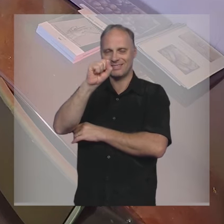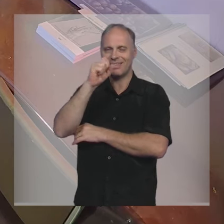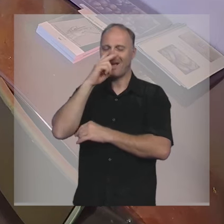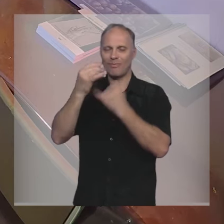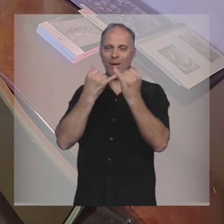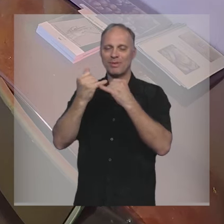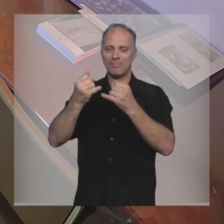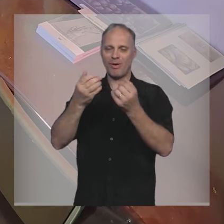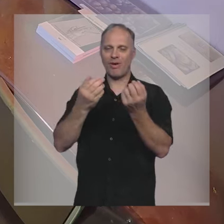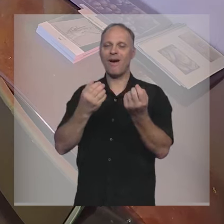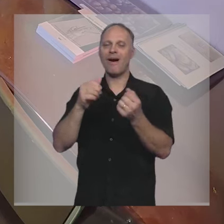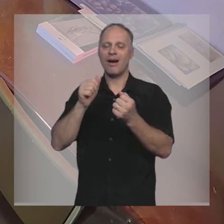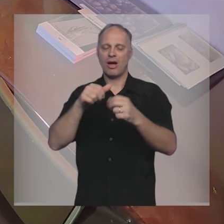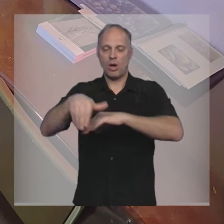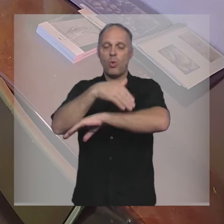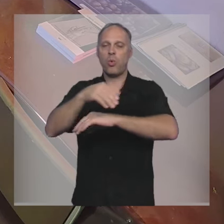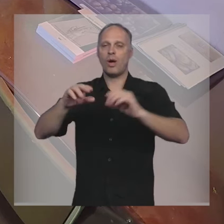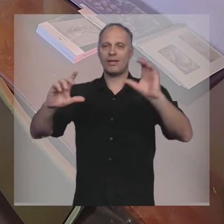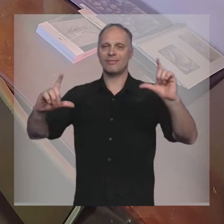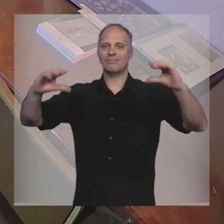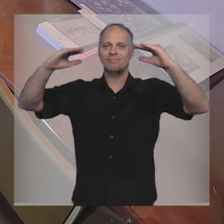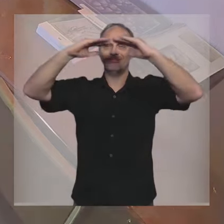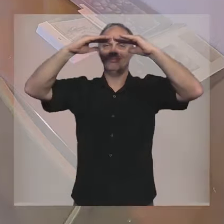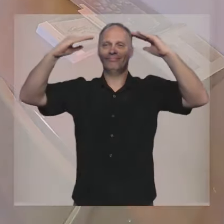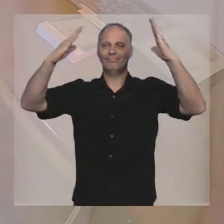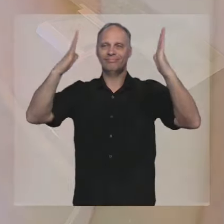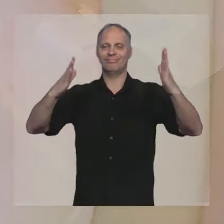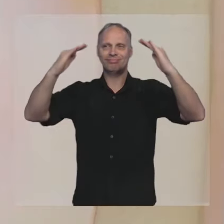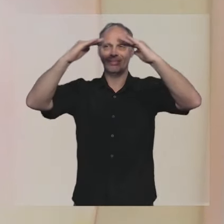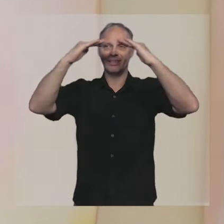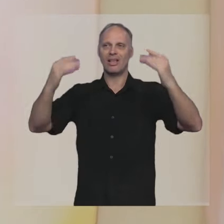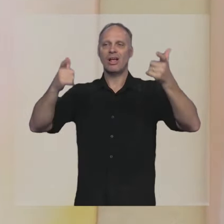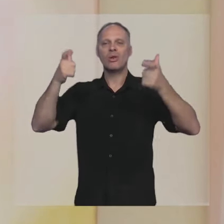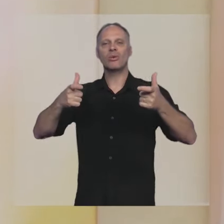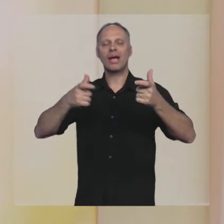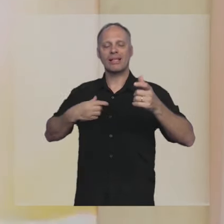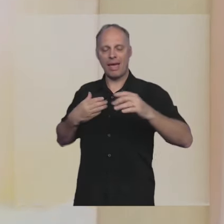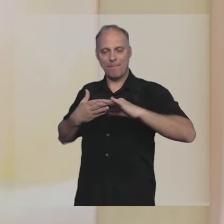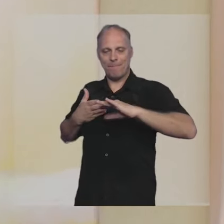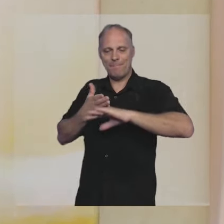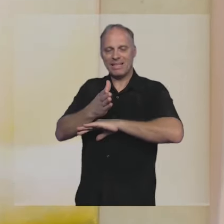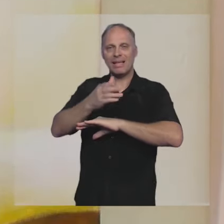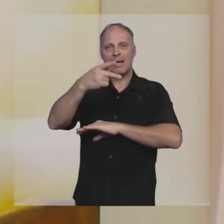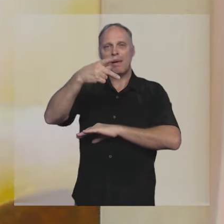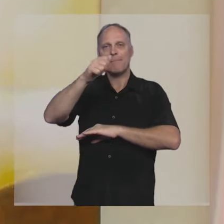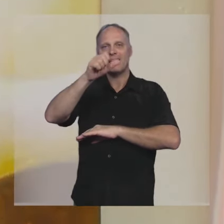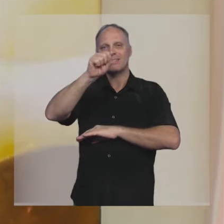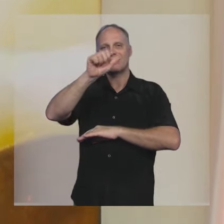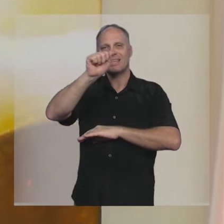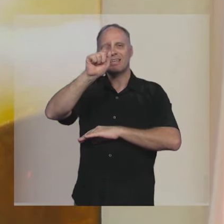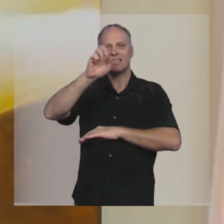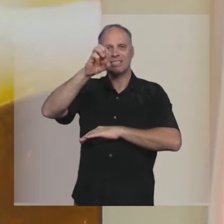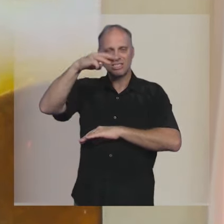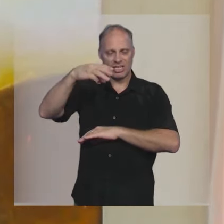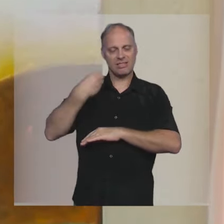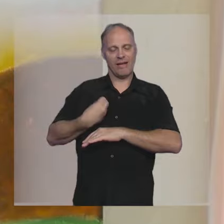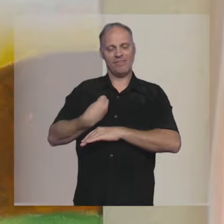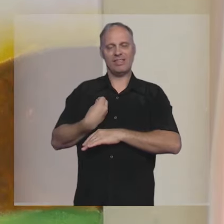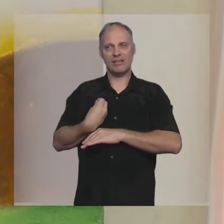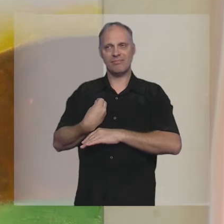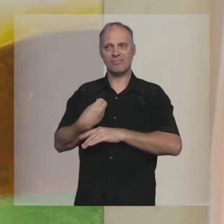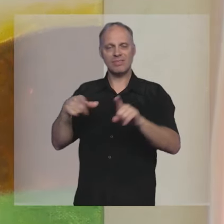lá em cima do armário, ó. Eu fiz portais, são passagens na vida, sabe?